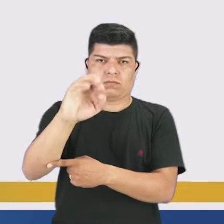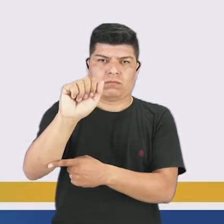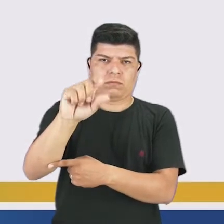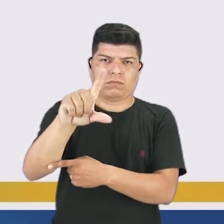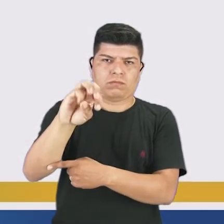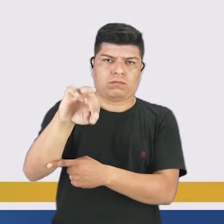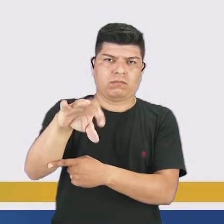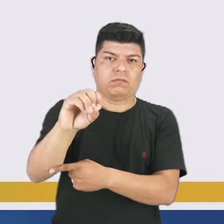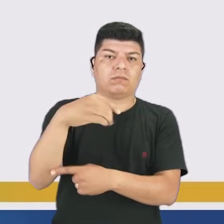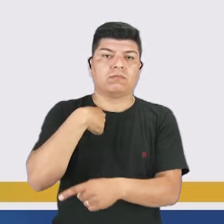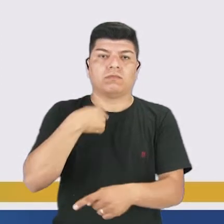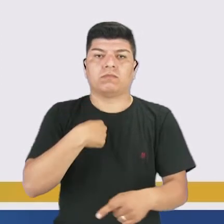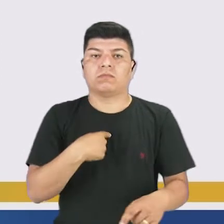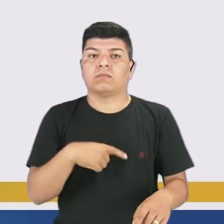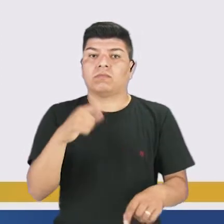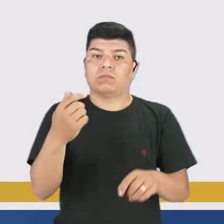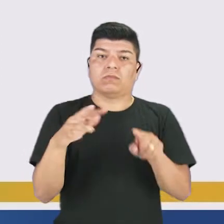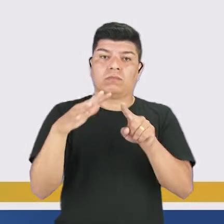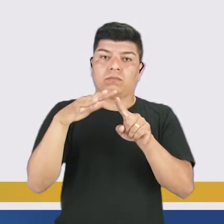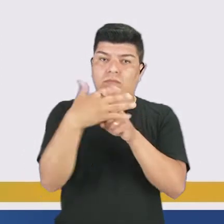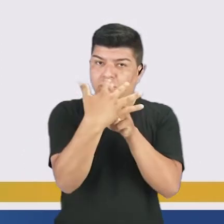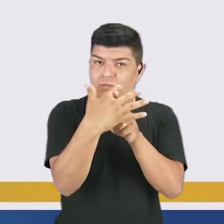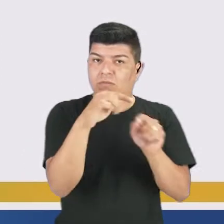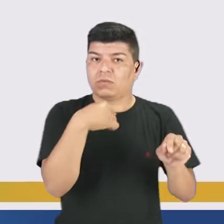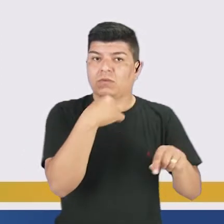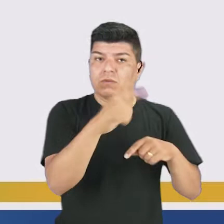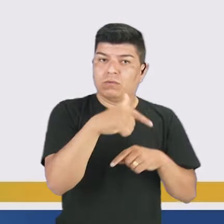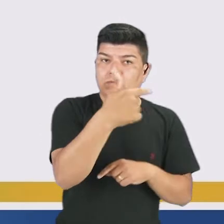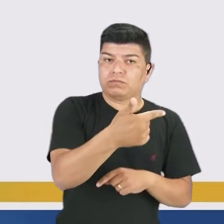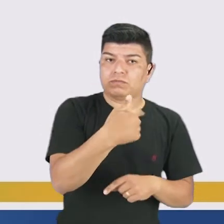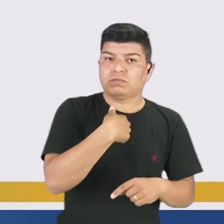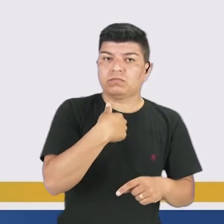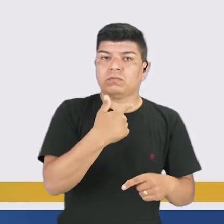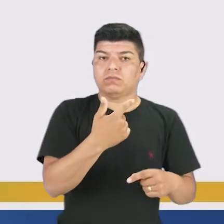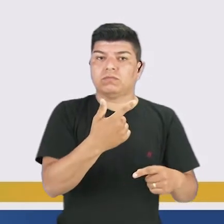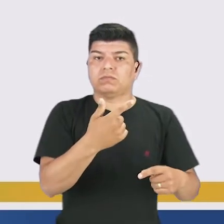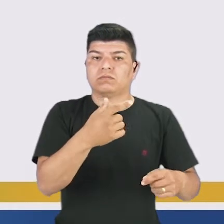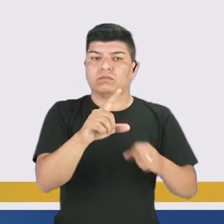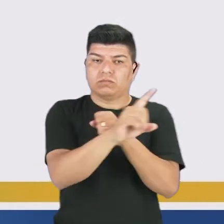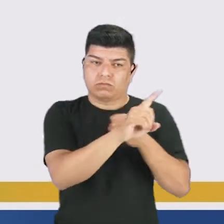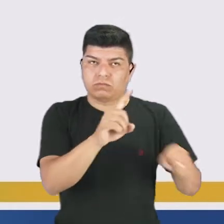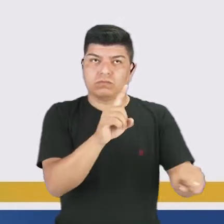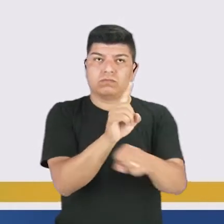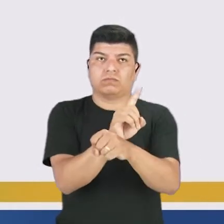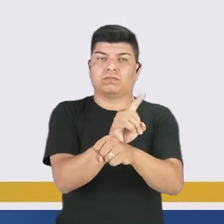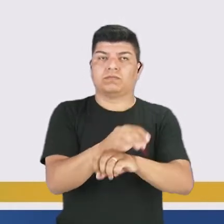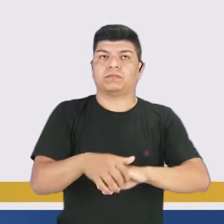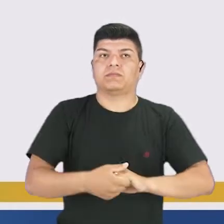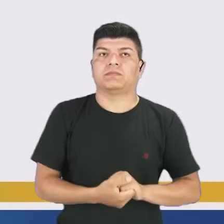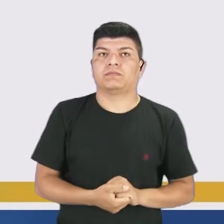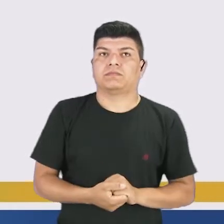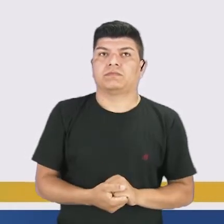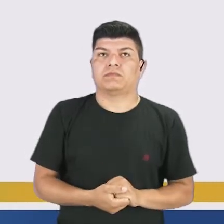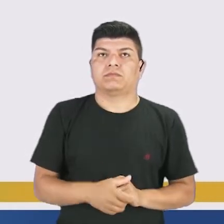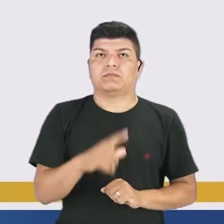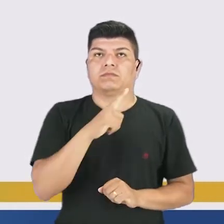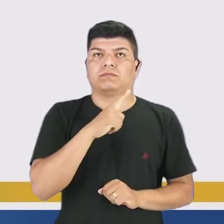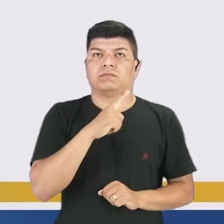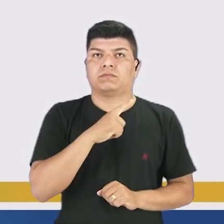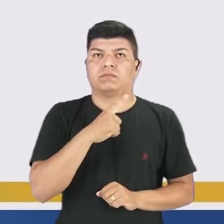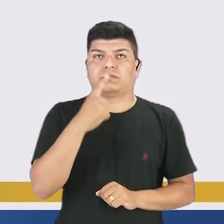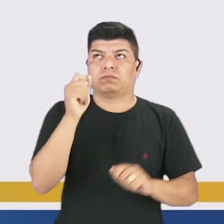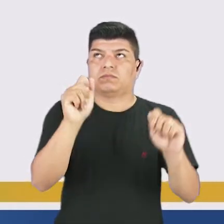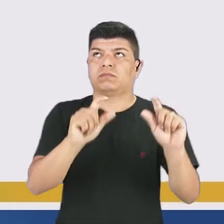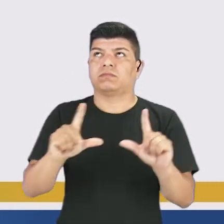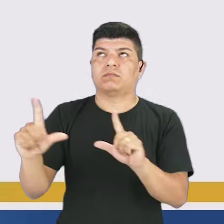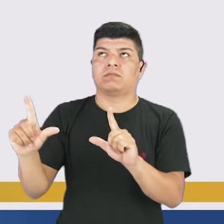Repúblicas Socialistas Soviéticas, o RSS, o bloco socialista. E aí nós temos na sua tela